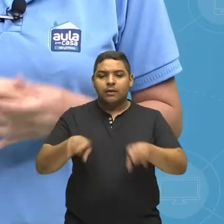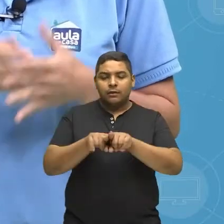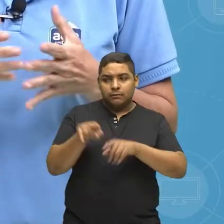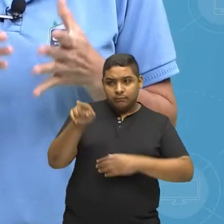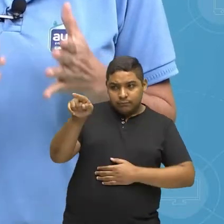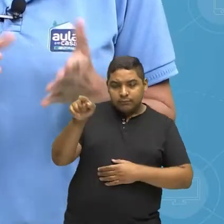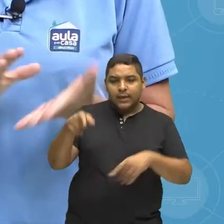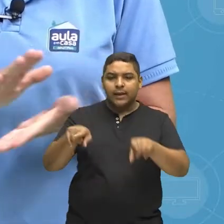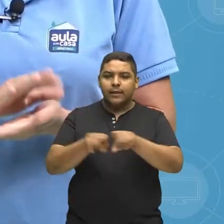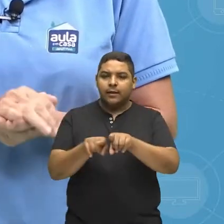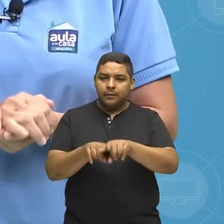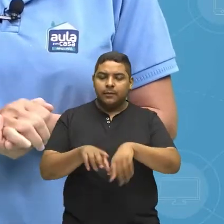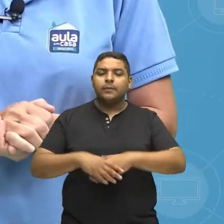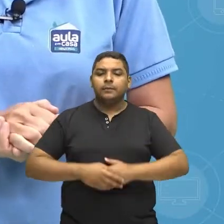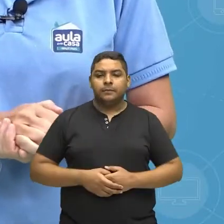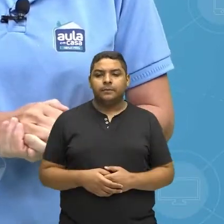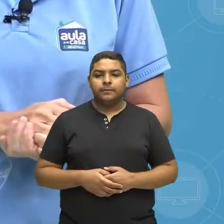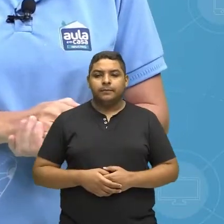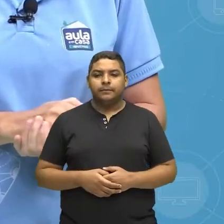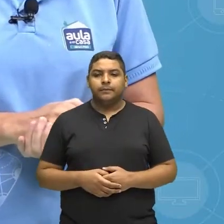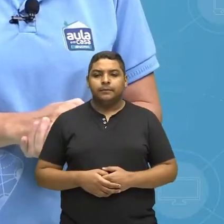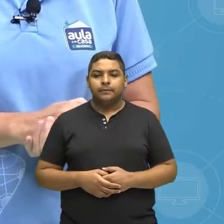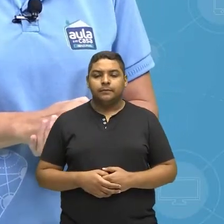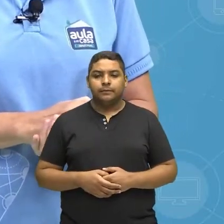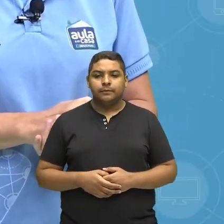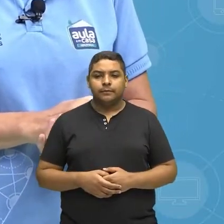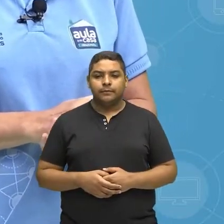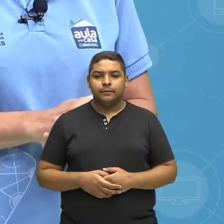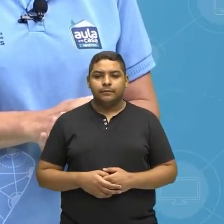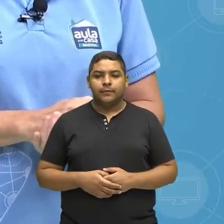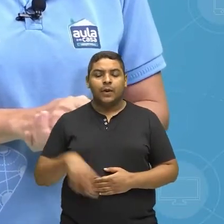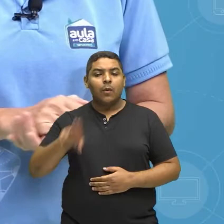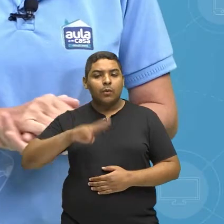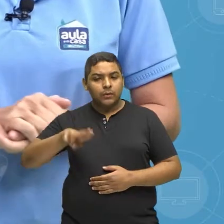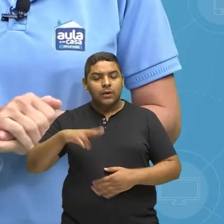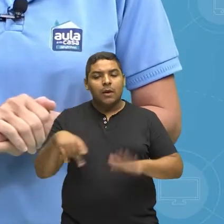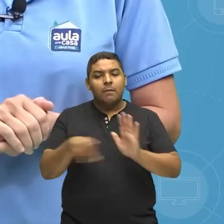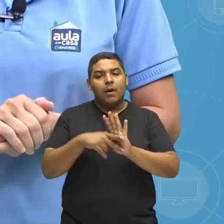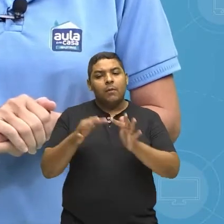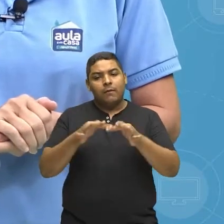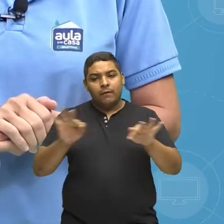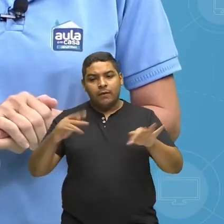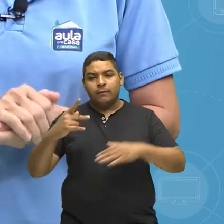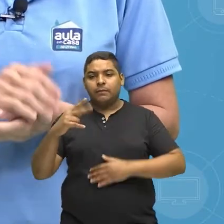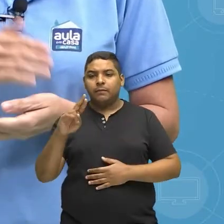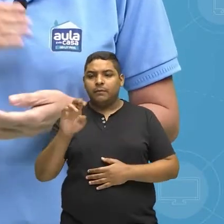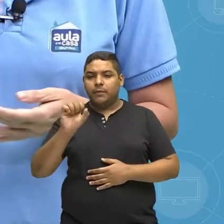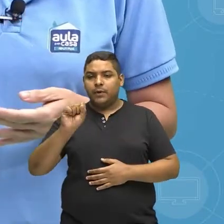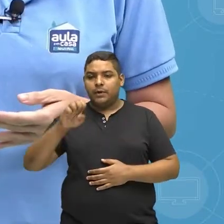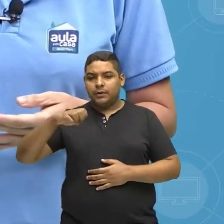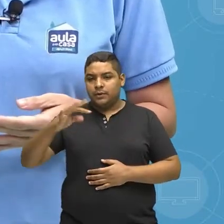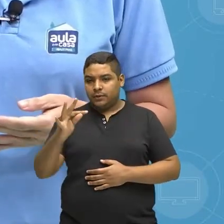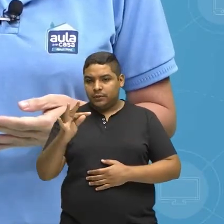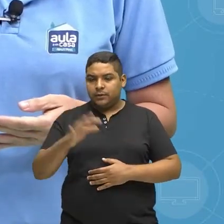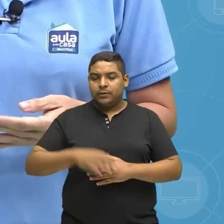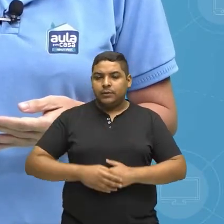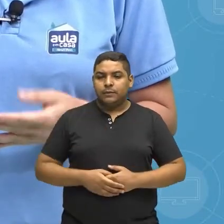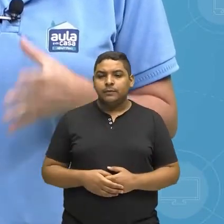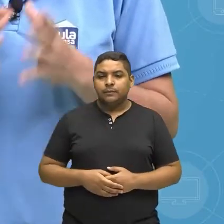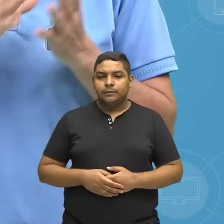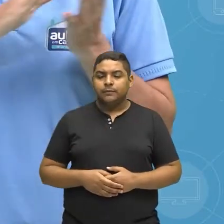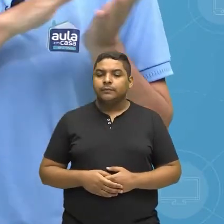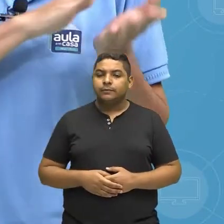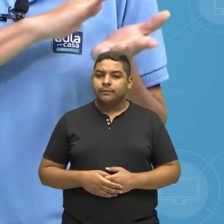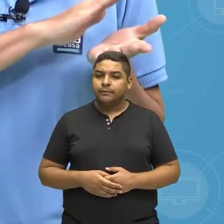be para a gente poder usar numa frase do present continuous. Tudo bem, people? Então, por